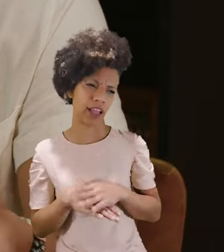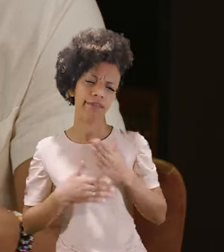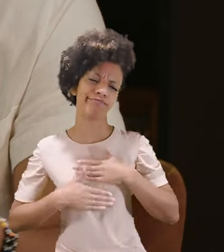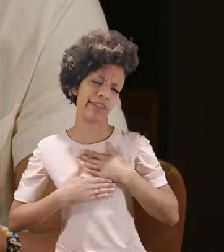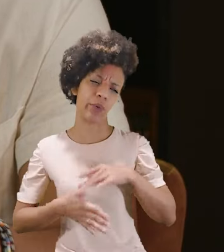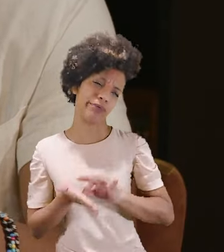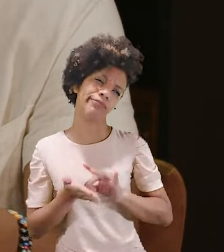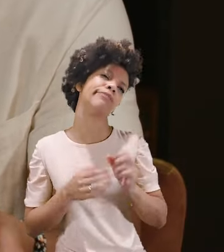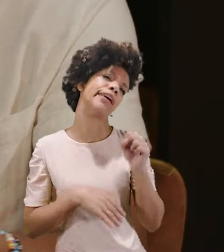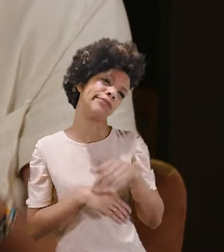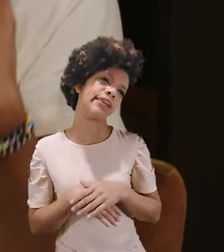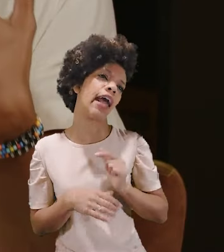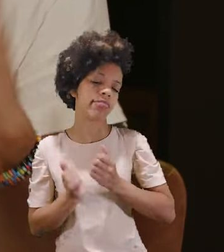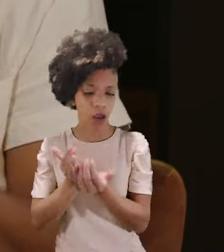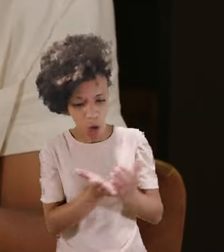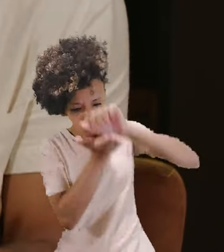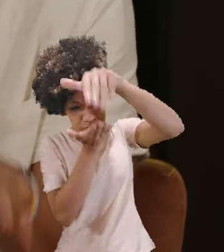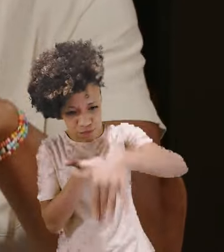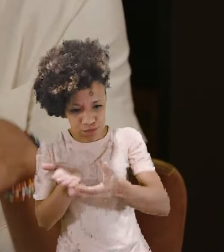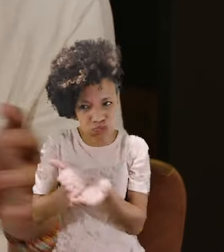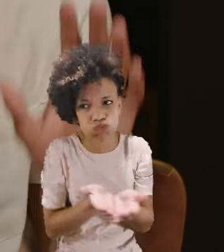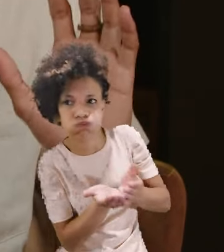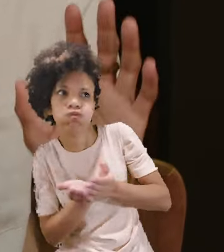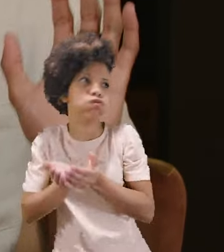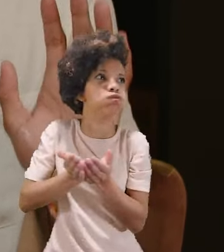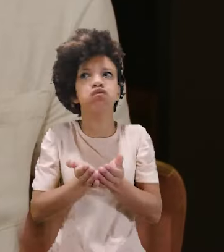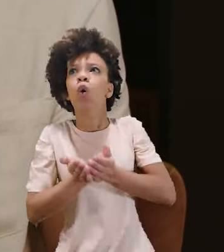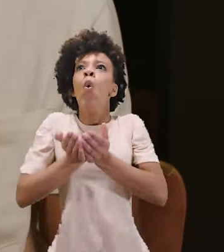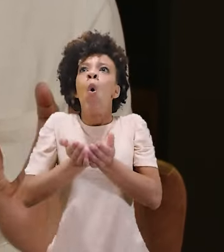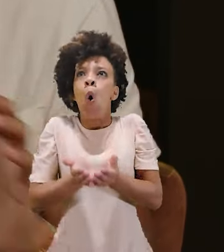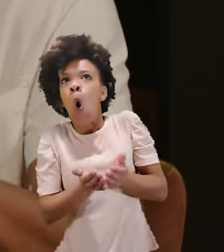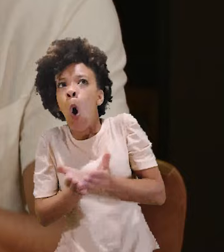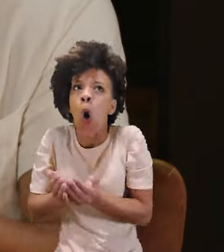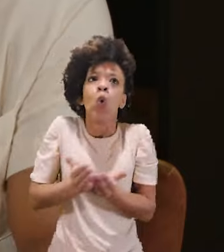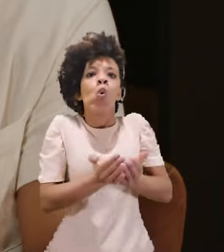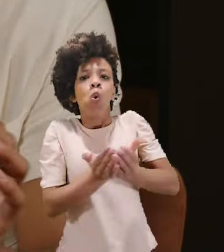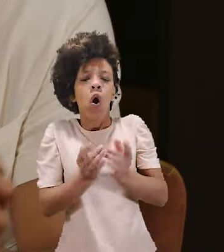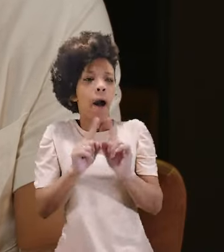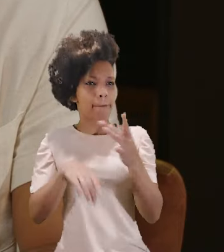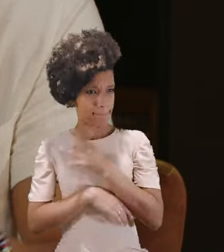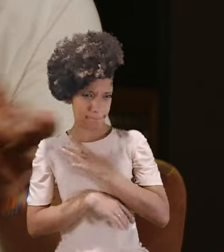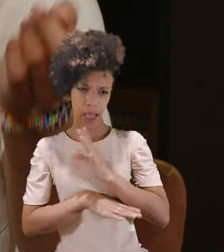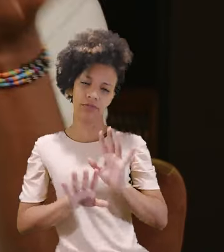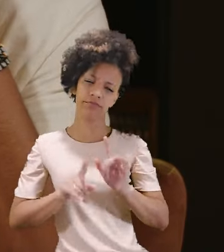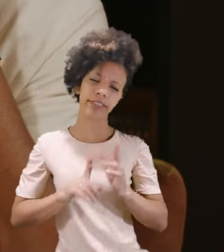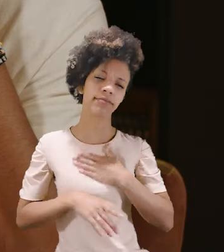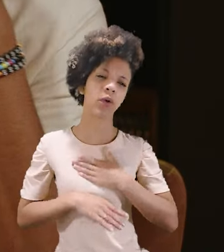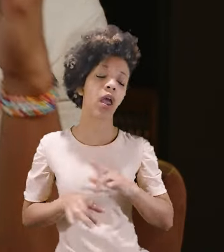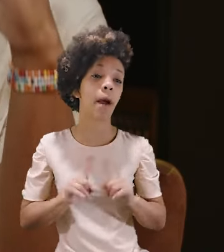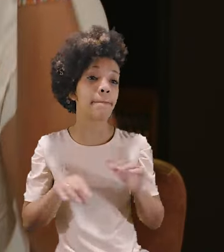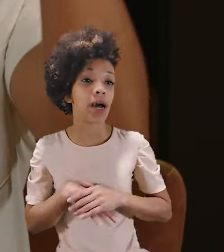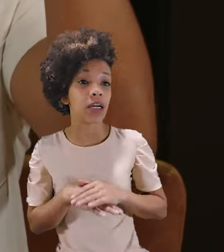tem esse problema é muito tranquilo Navegar que Claro que ele tem um dos grandes assim que ele balança e vou te dar aquela E ai que me disse assim mas é é muito tranquilo agora